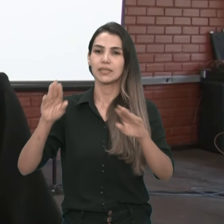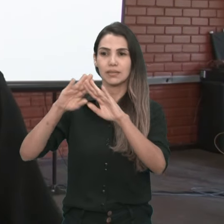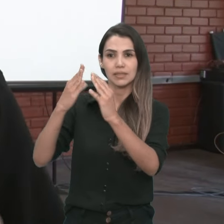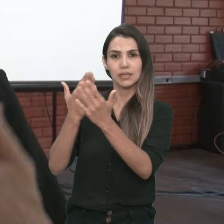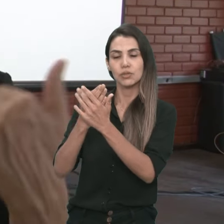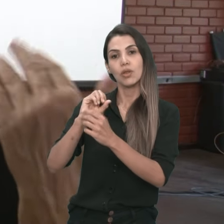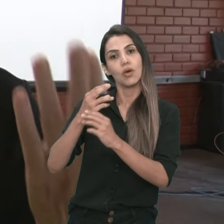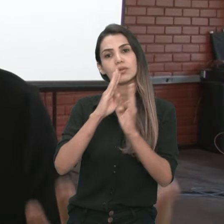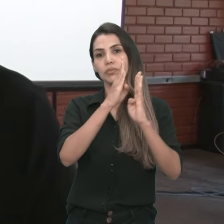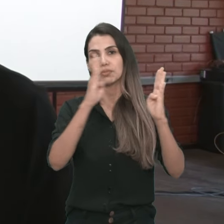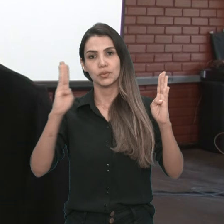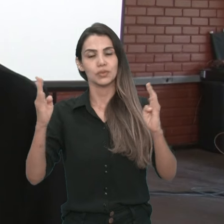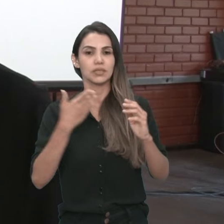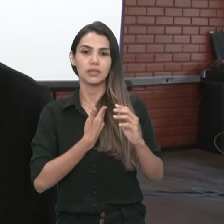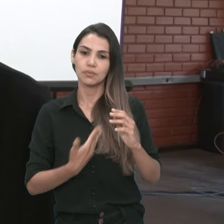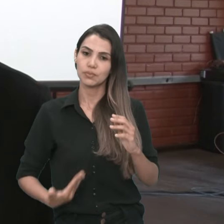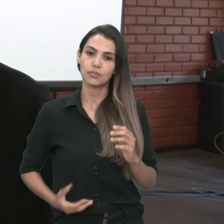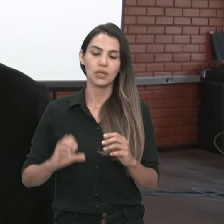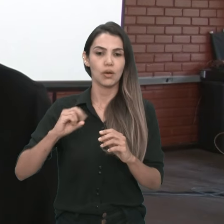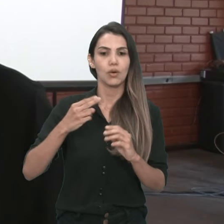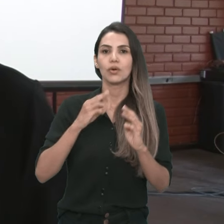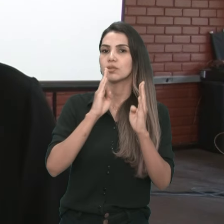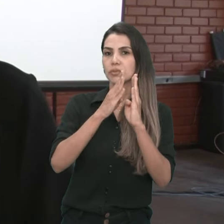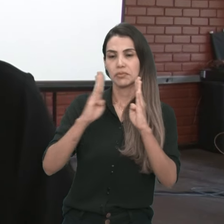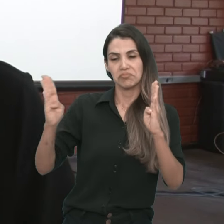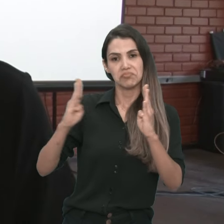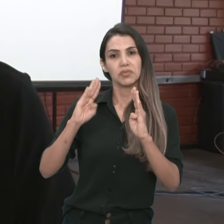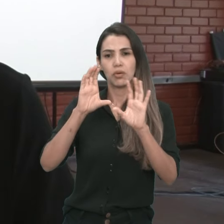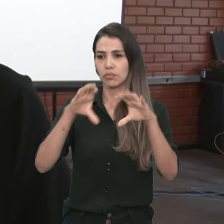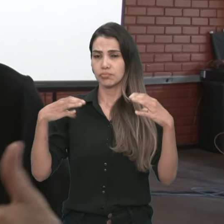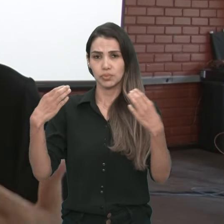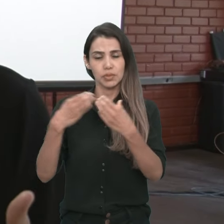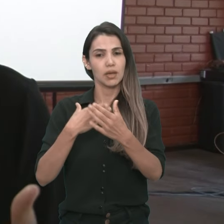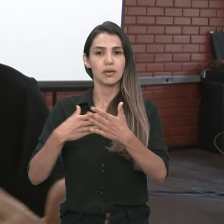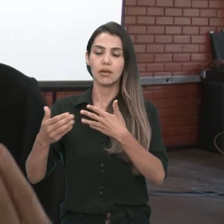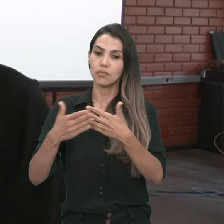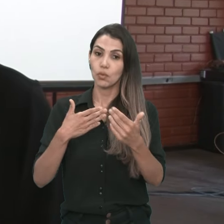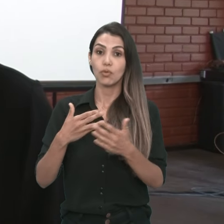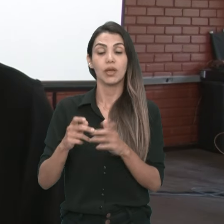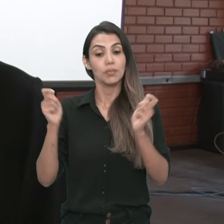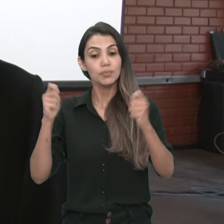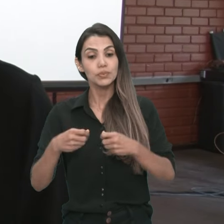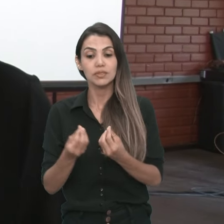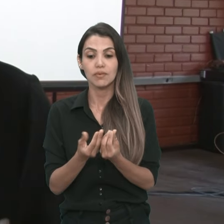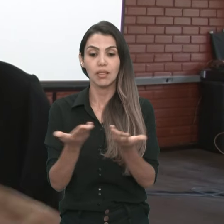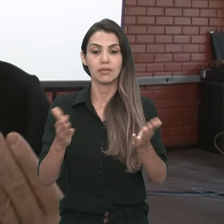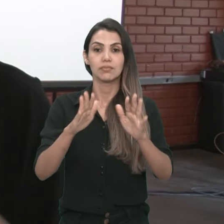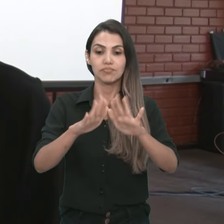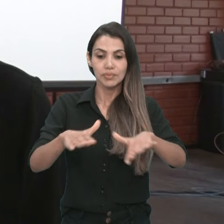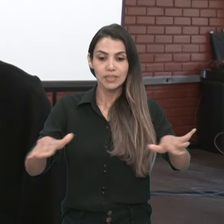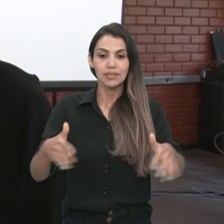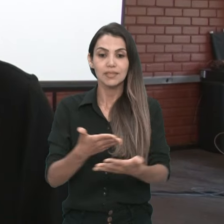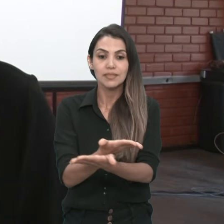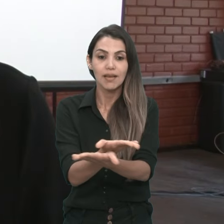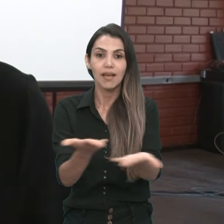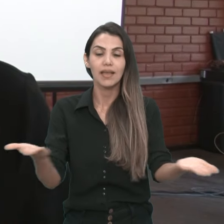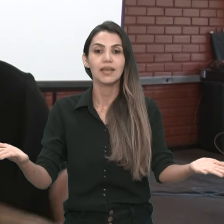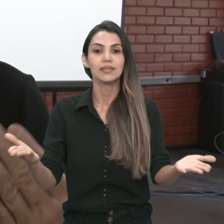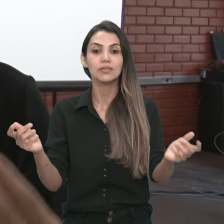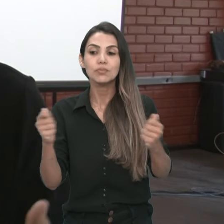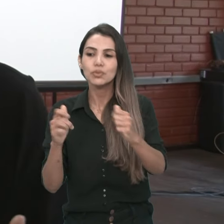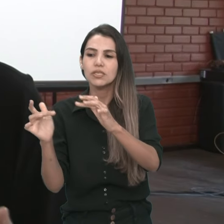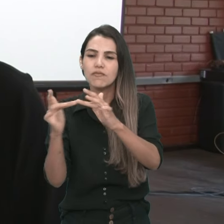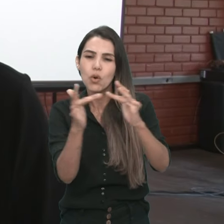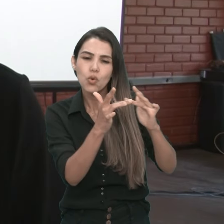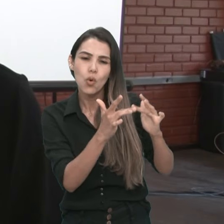numa biblioteca pública seja numa biblioteca Comunitária ela vai dar a ela o acesso ao patrimônio né